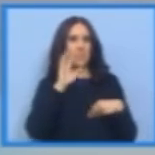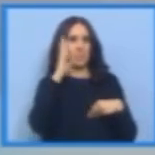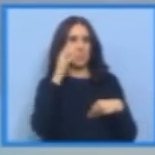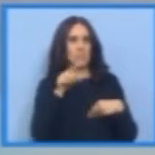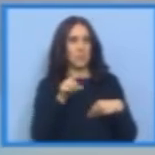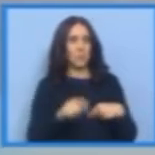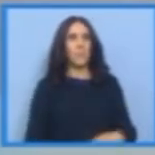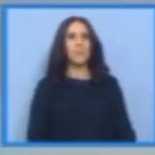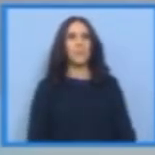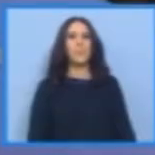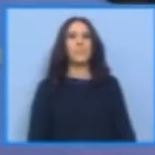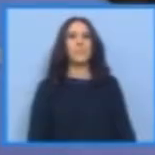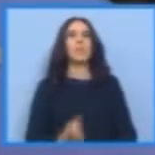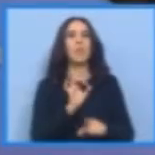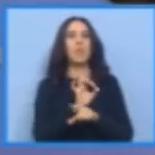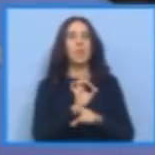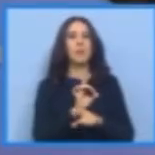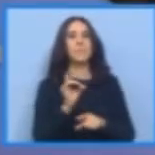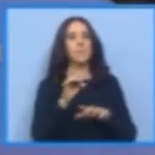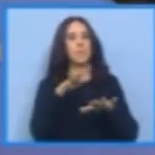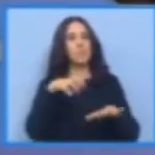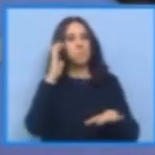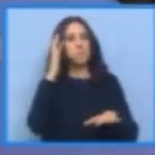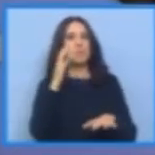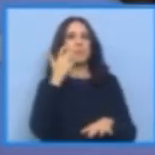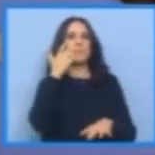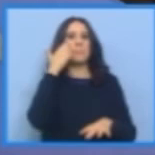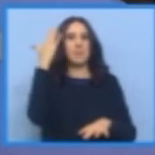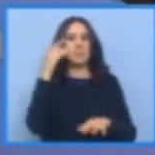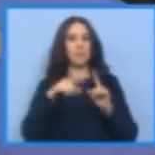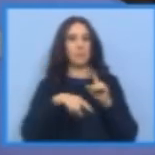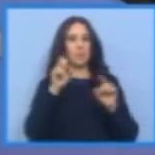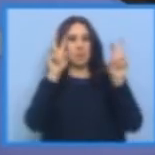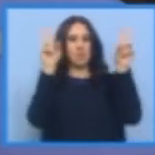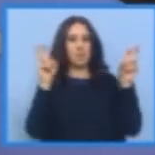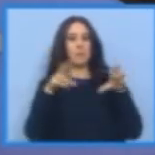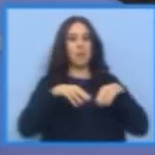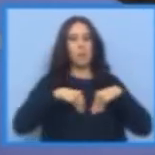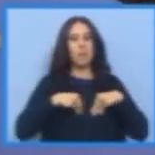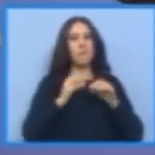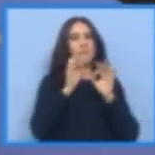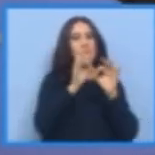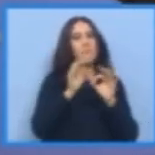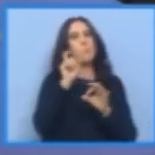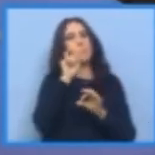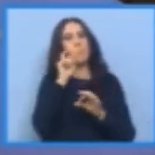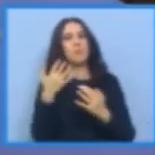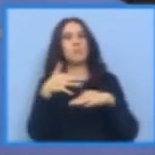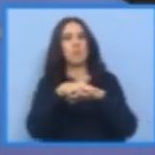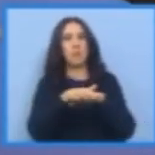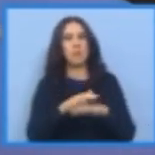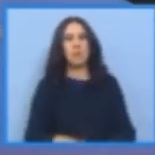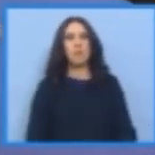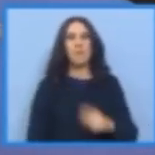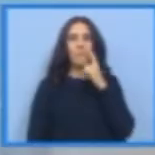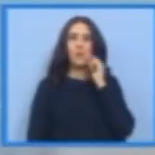importante. Relativamente à Jornada do Migrante e Refugiado, que tem como tema acolher, promover, proteger e integrar. 4